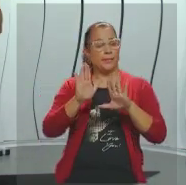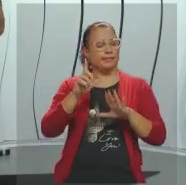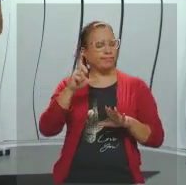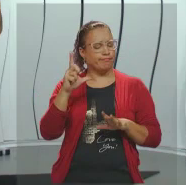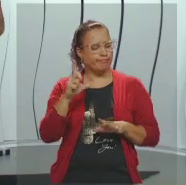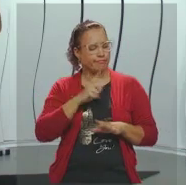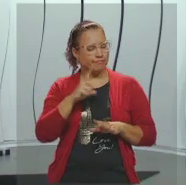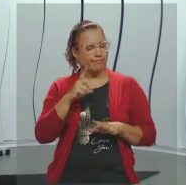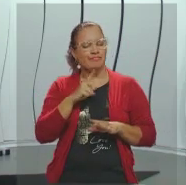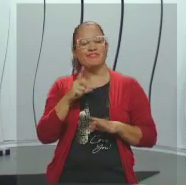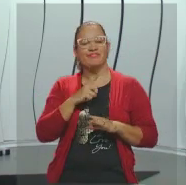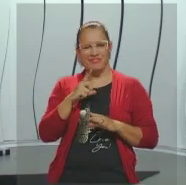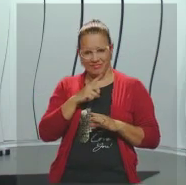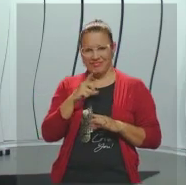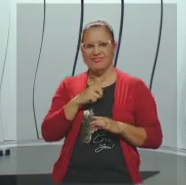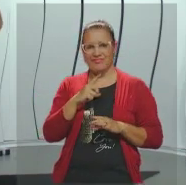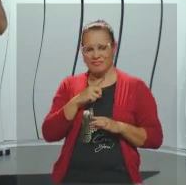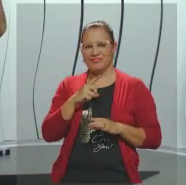existem ainda